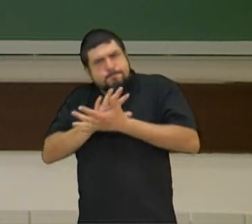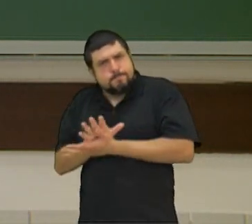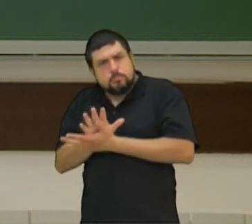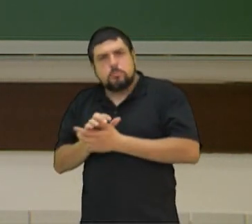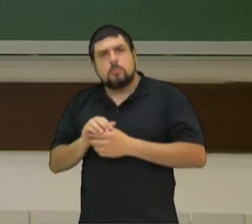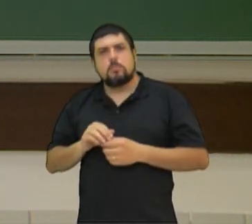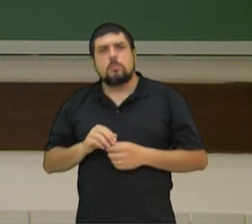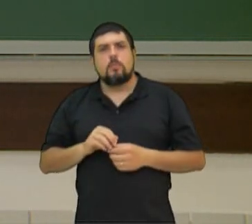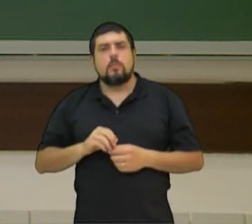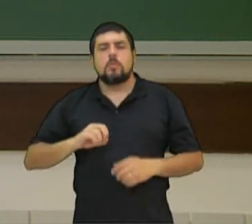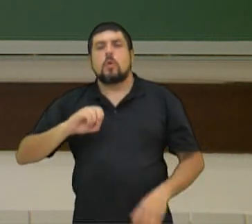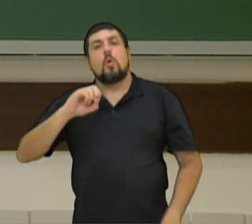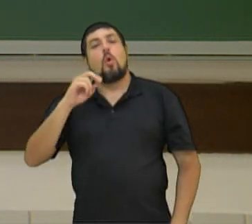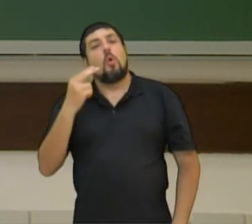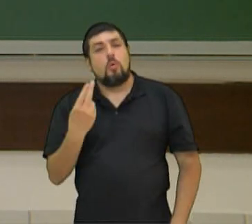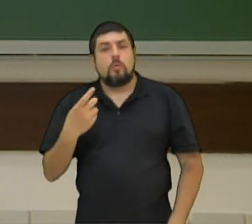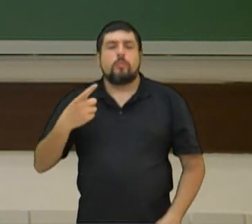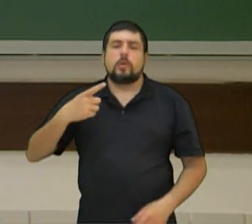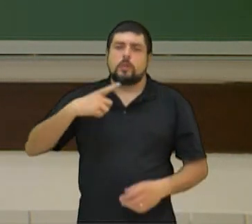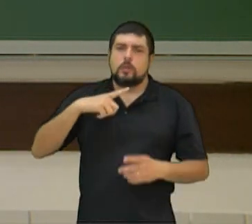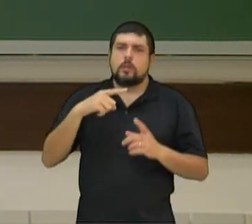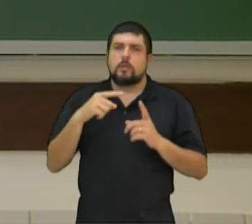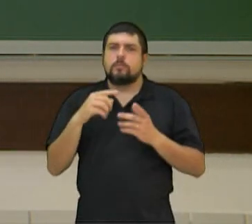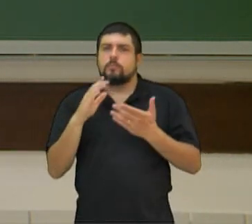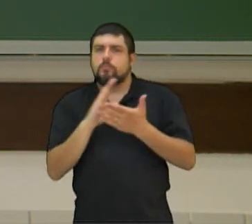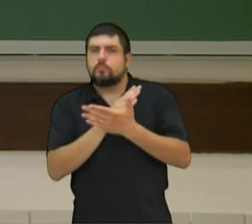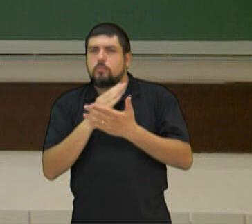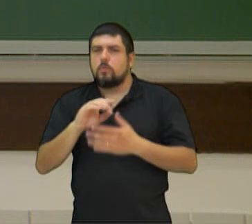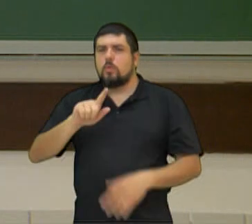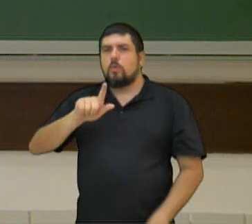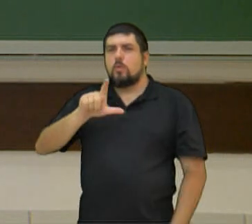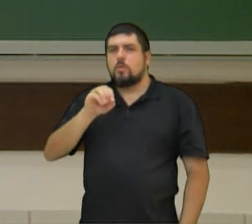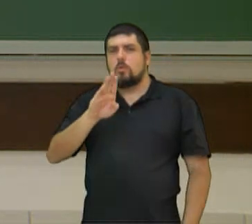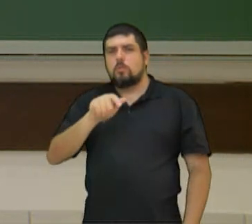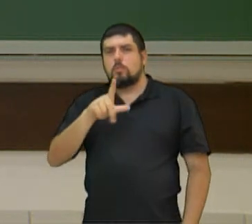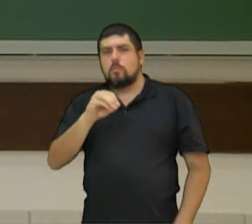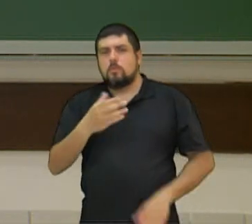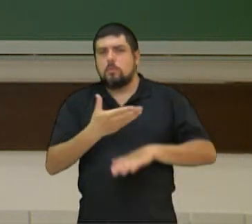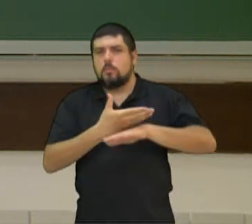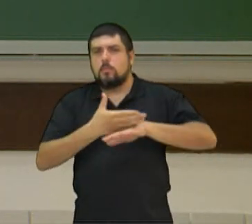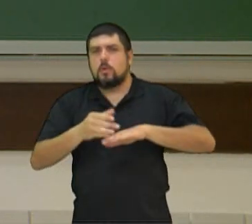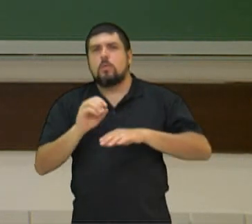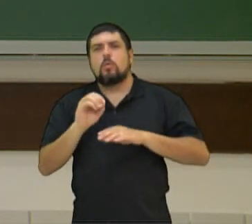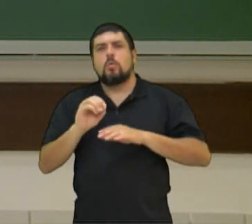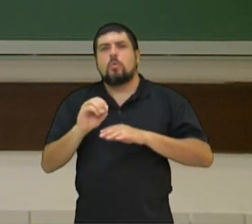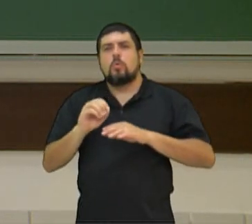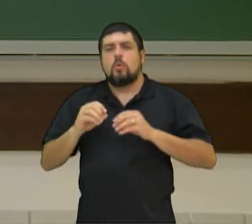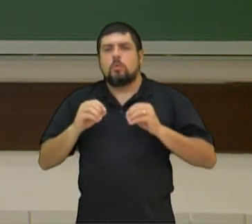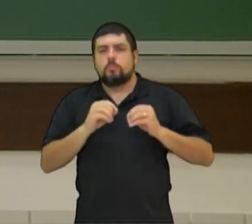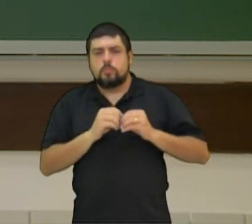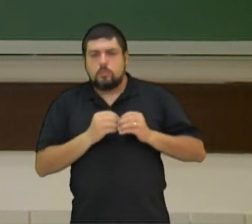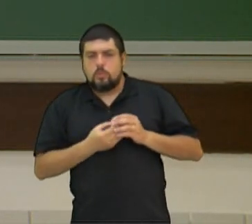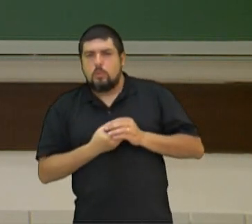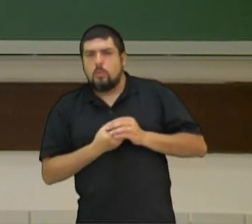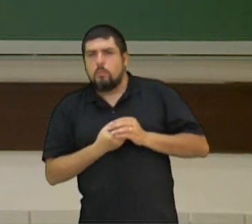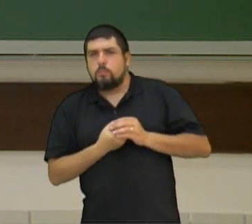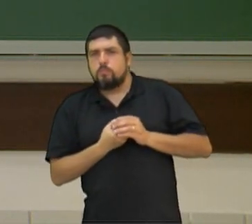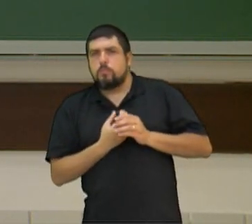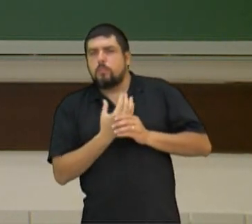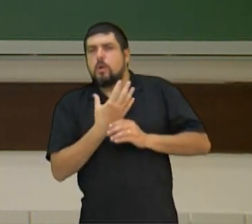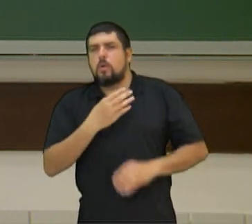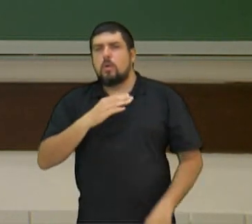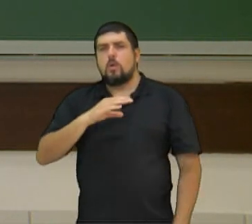vimos que existem alguns tipos de glóbulos brancos que produzem anticorpos, que são proteínas que